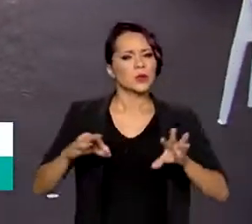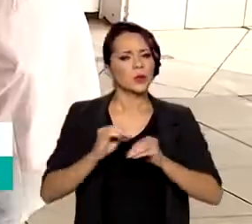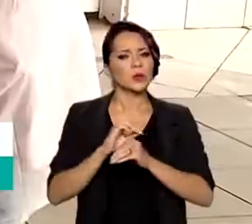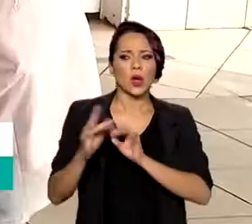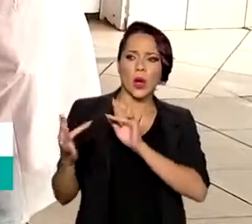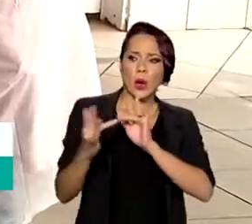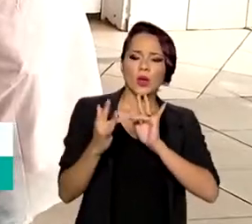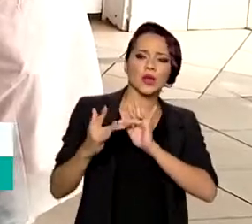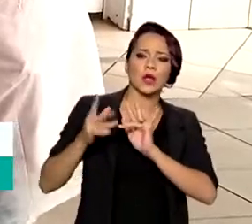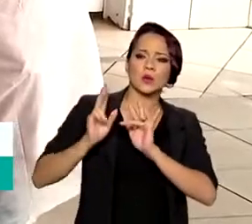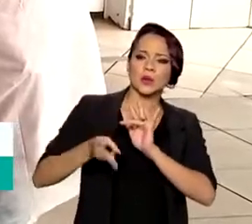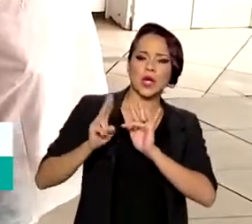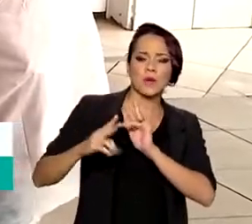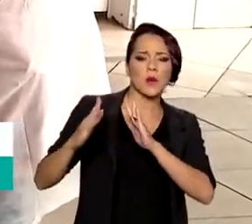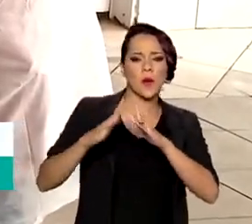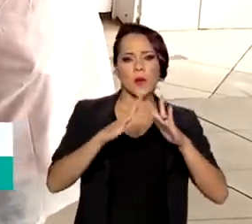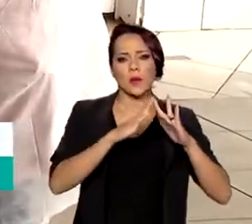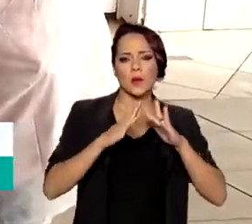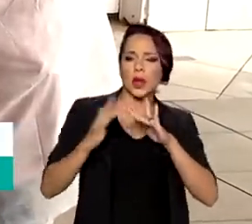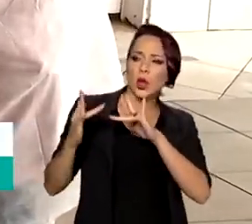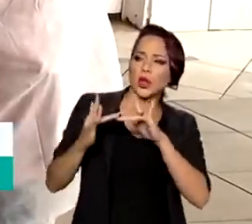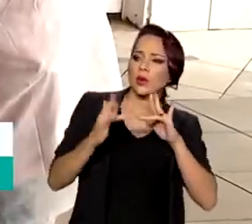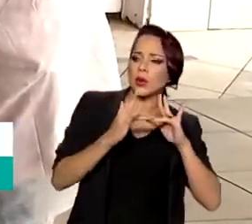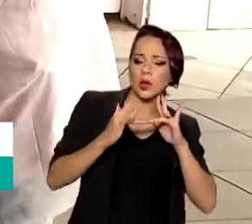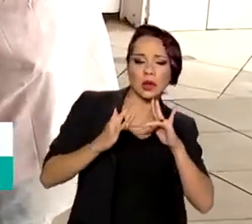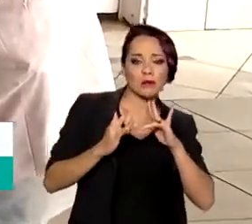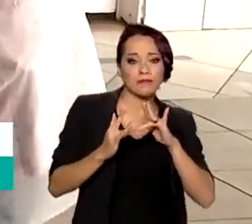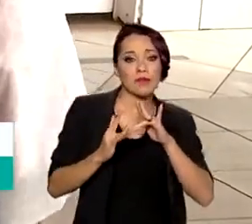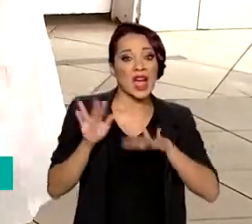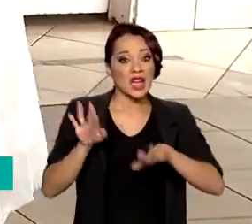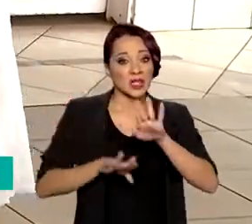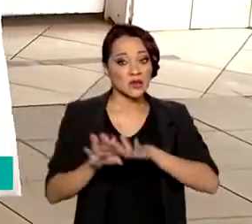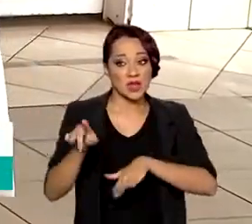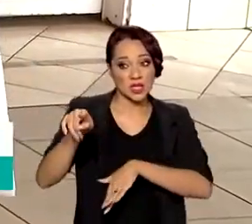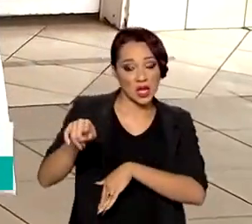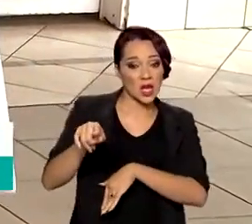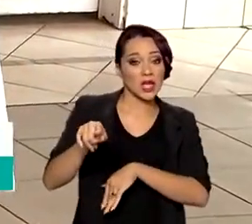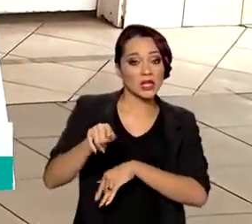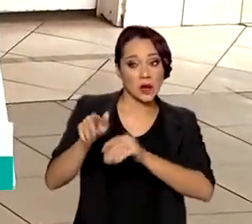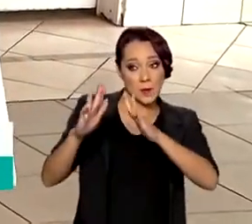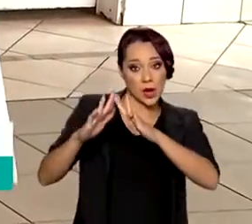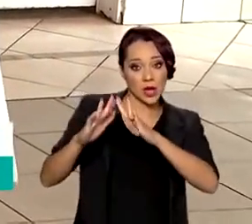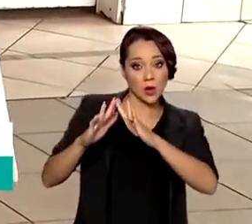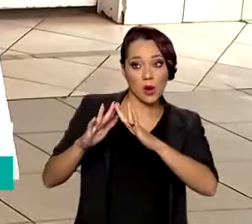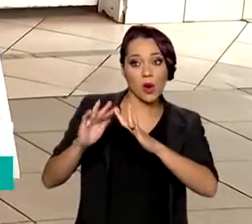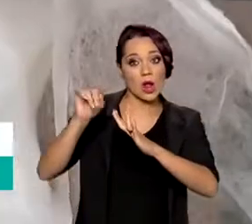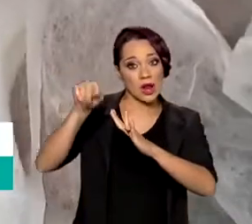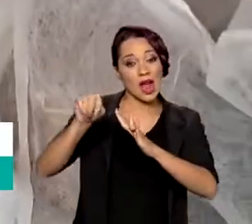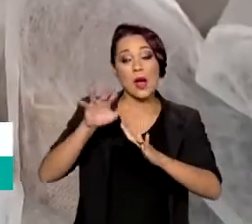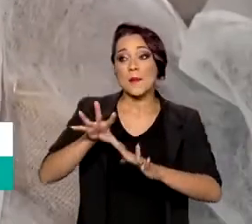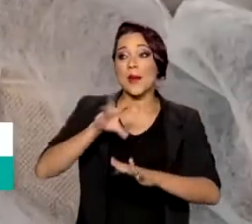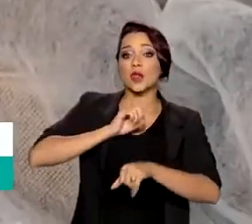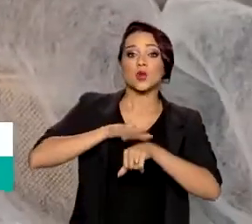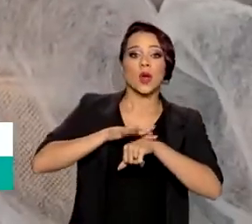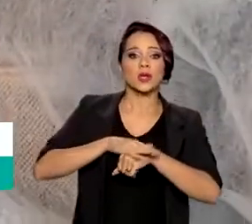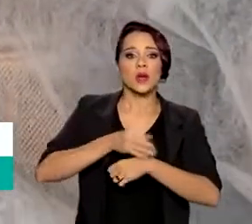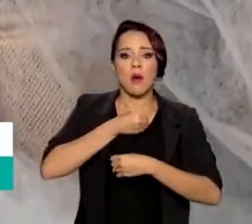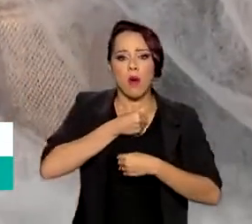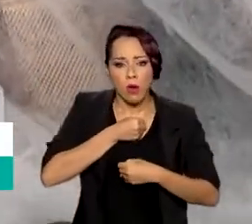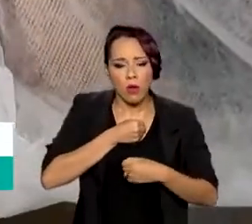contato permanente com moradores, por vezes portadores de doenças infecto-contagiosas, como